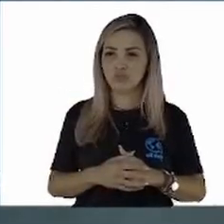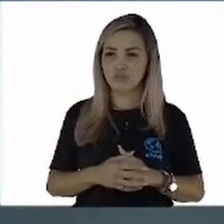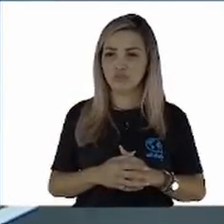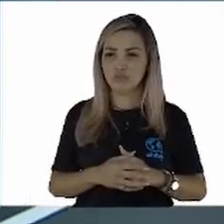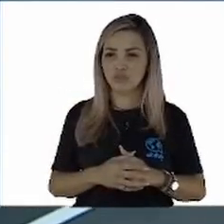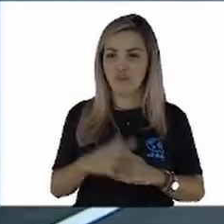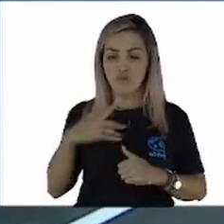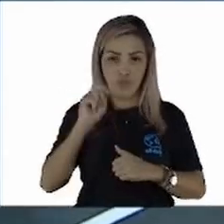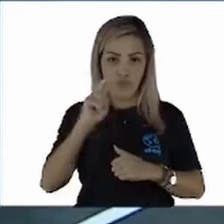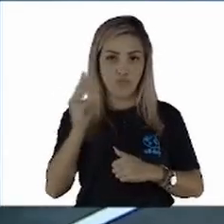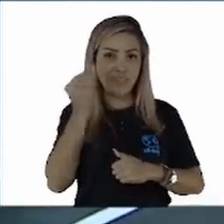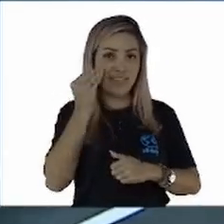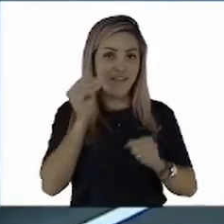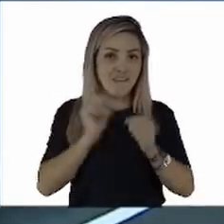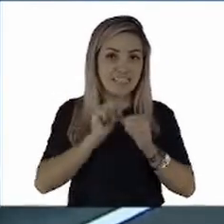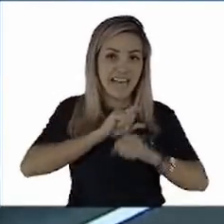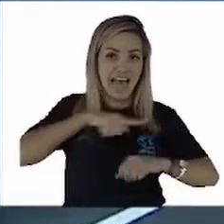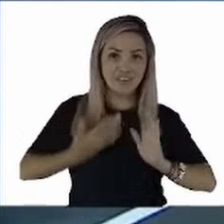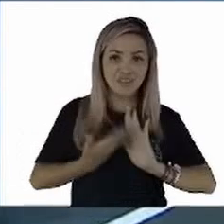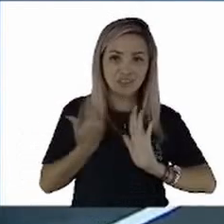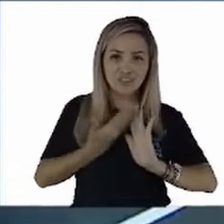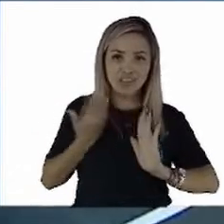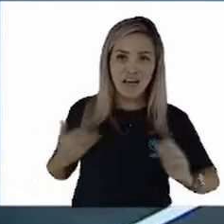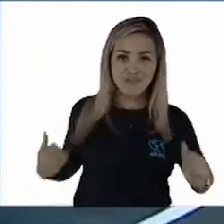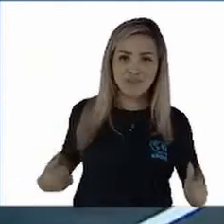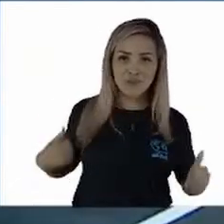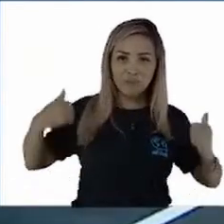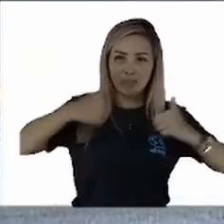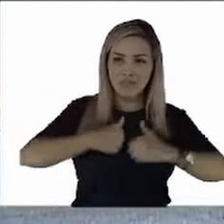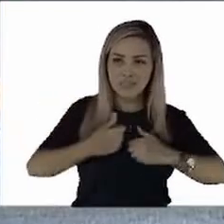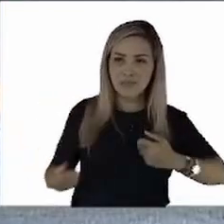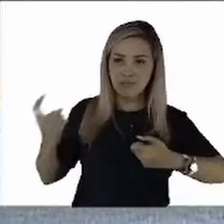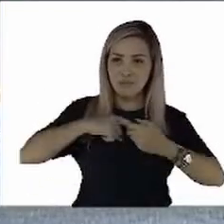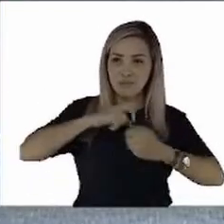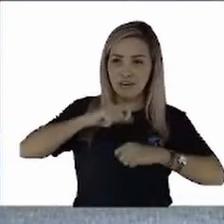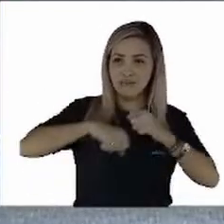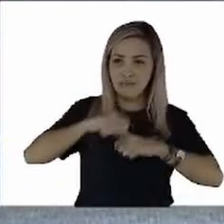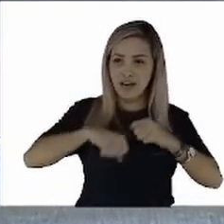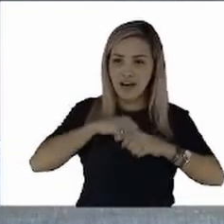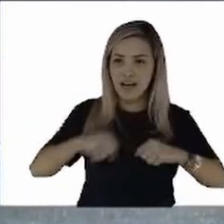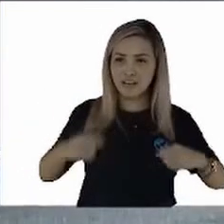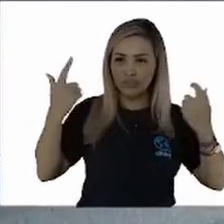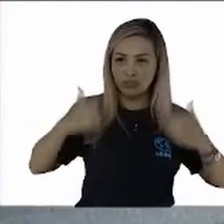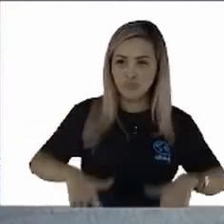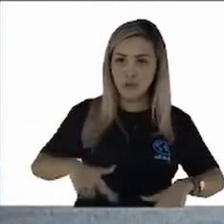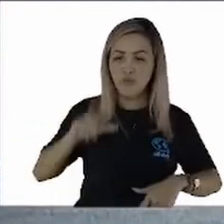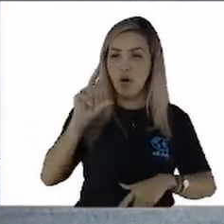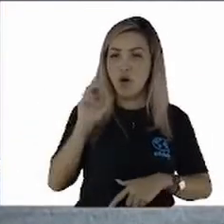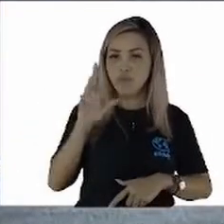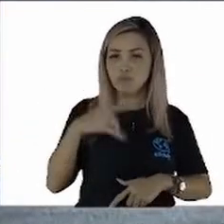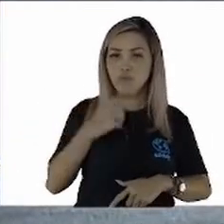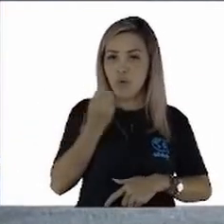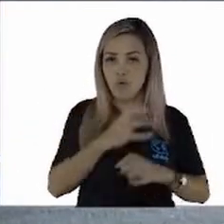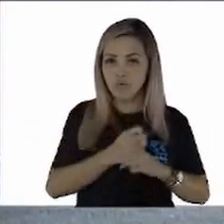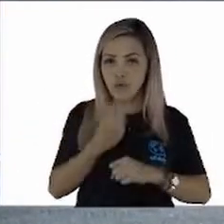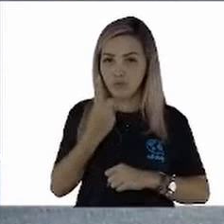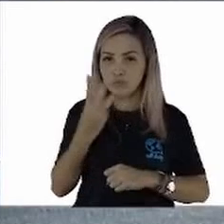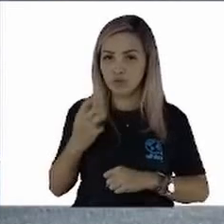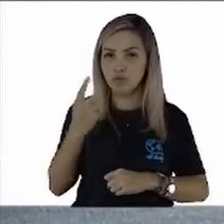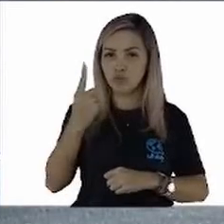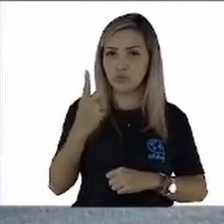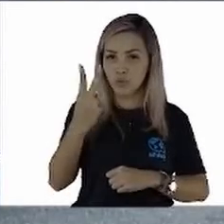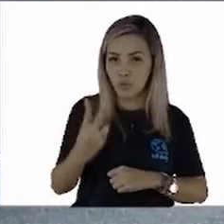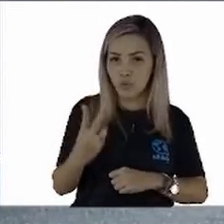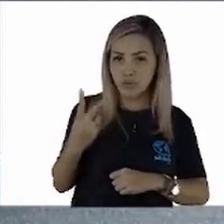isso, e o que eu vou tentar fazer é me desamarrar, vestir o blazer e me amarrar novamente por cima. Robson, eu vou contar até 3, no 3 você abaixa,